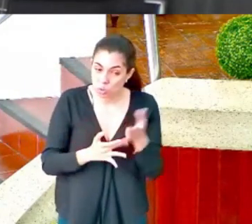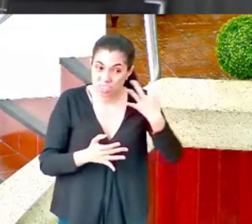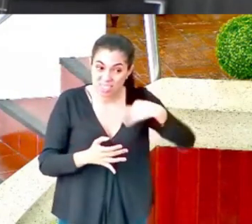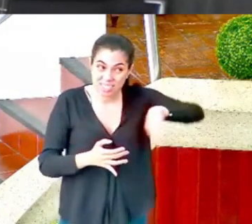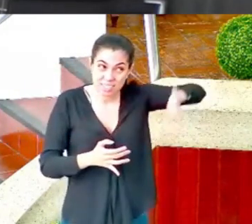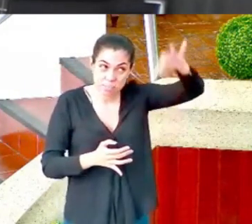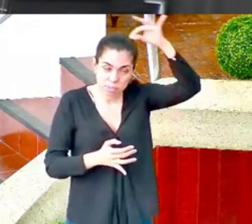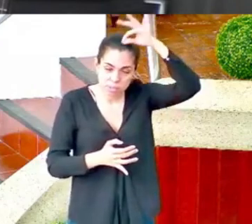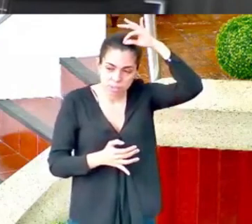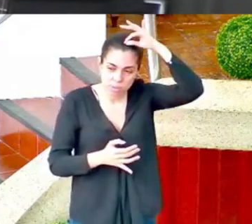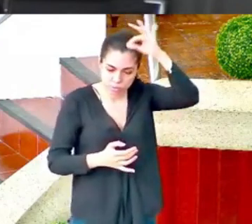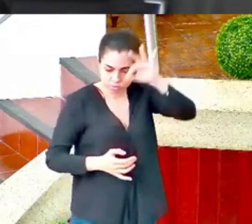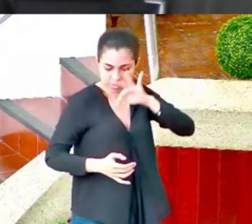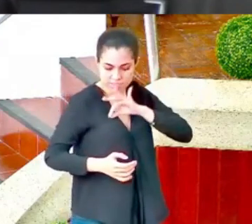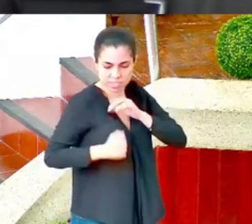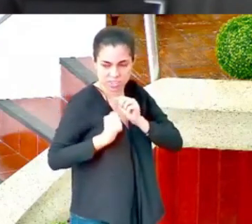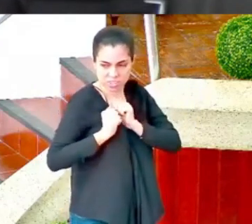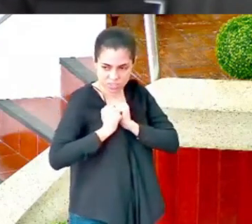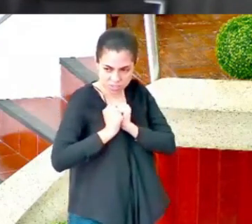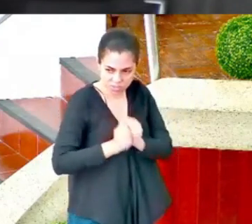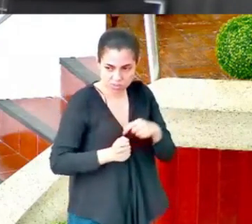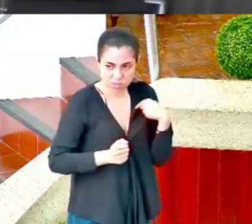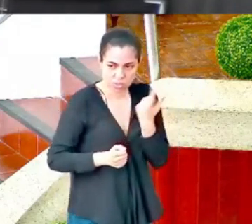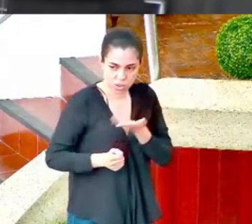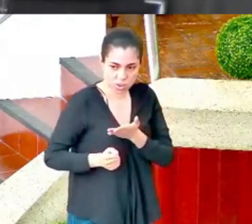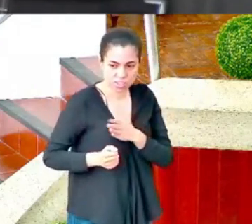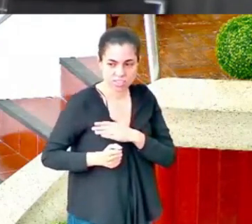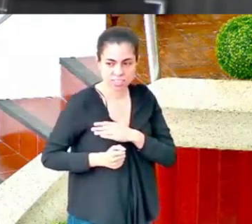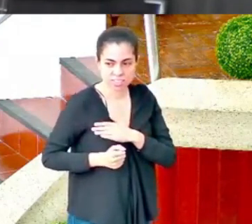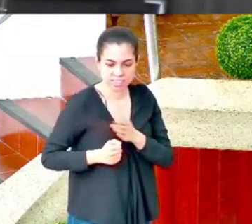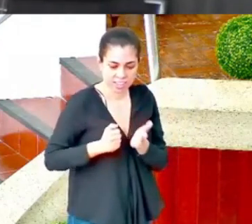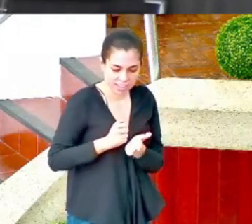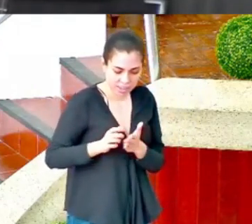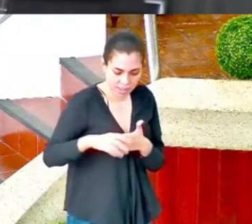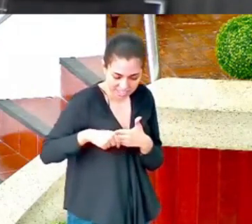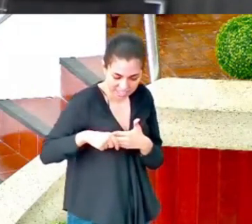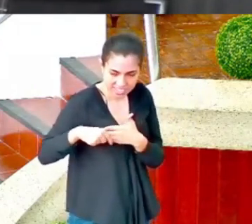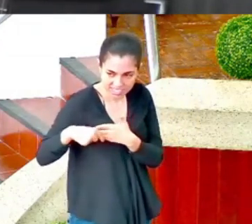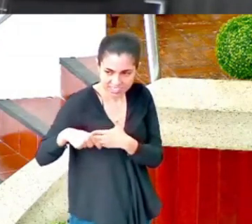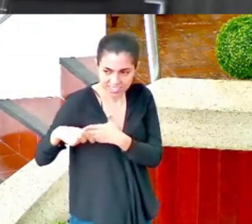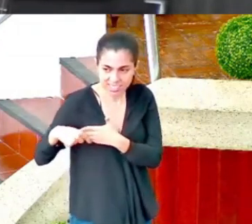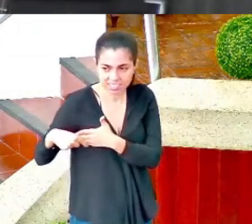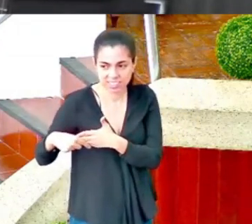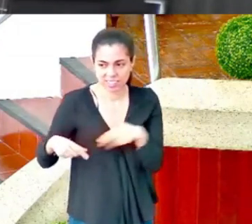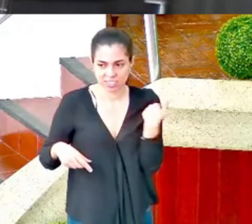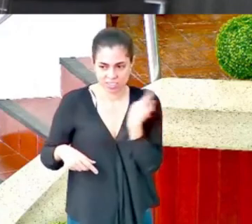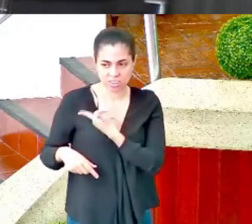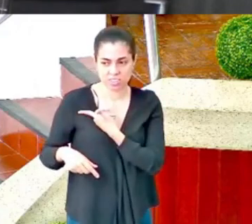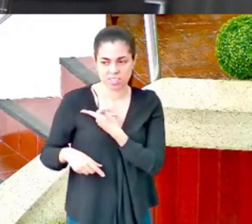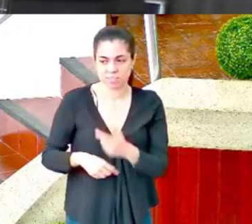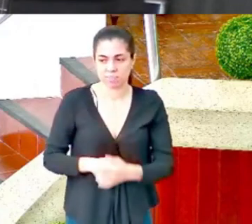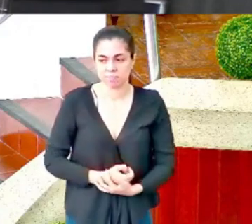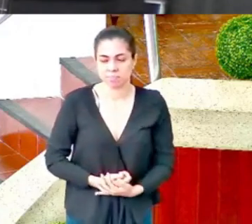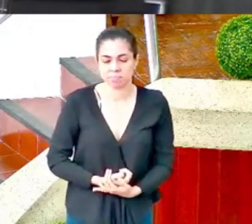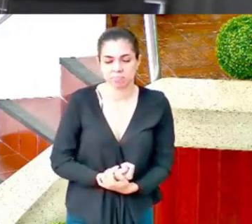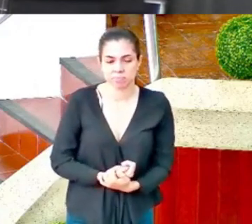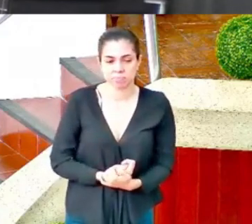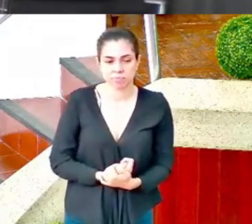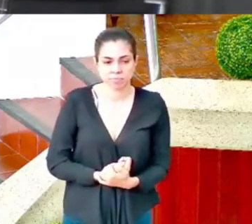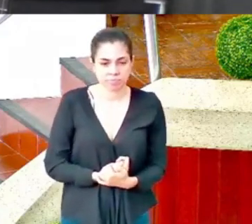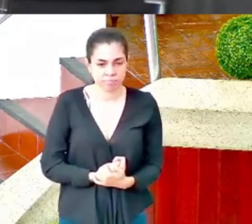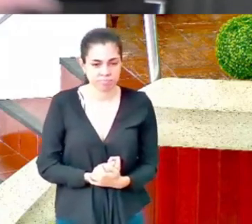quando a palavra foi lida, o povo de Josias foi levado a entender que eles